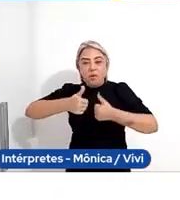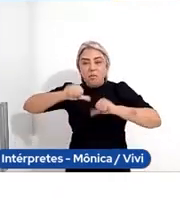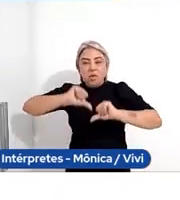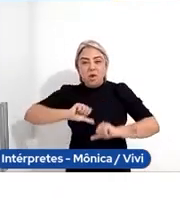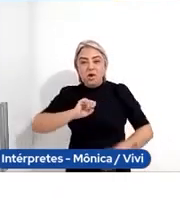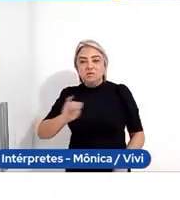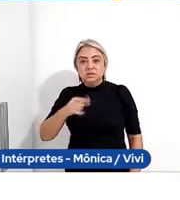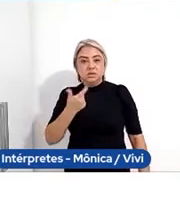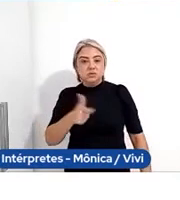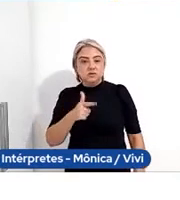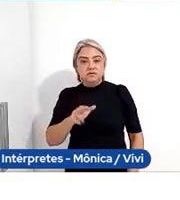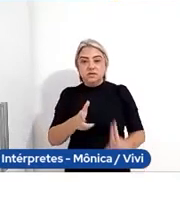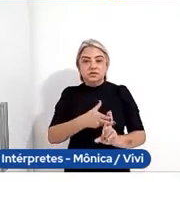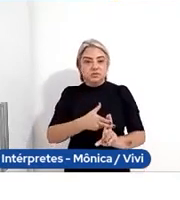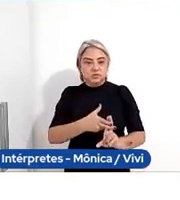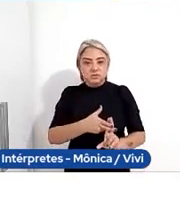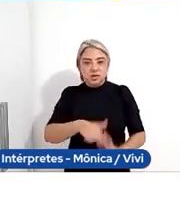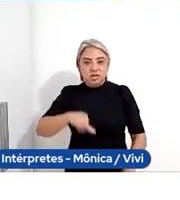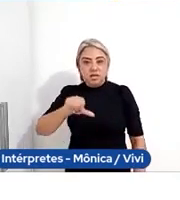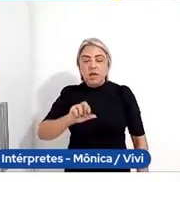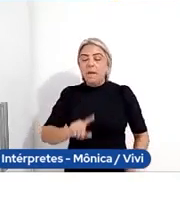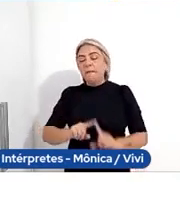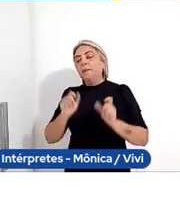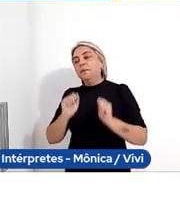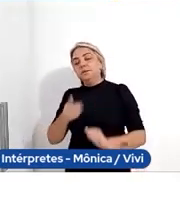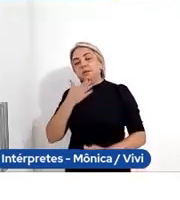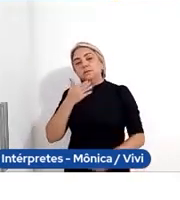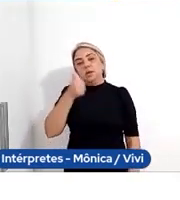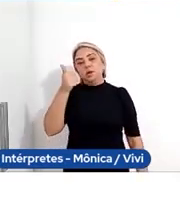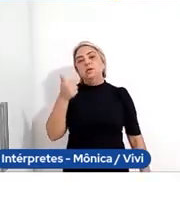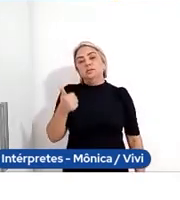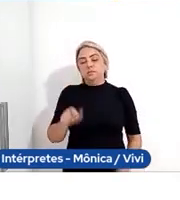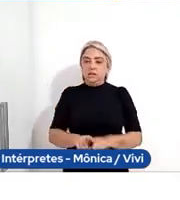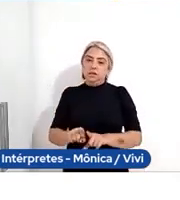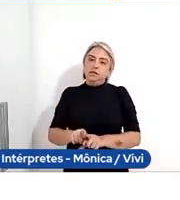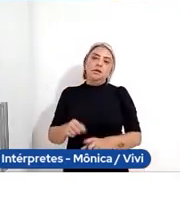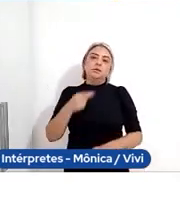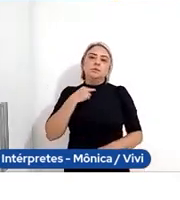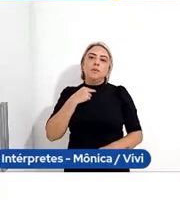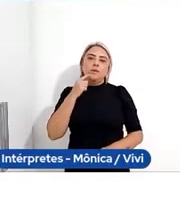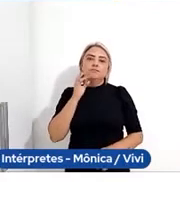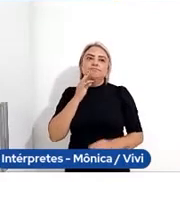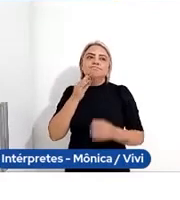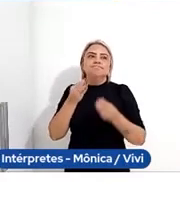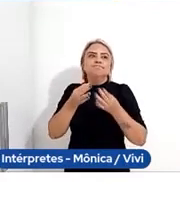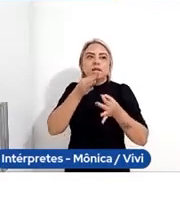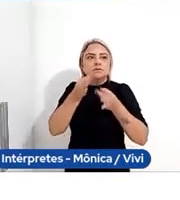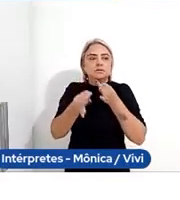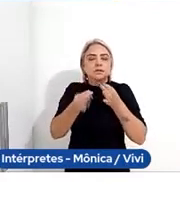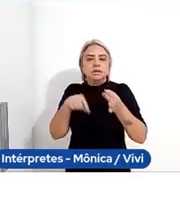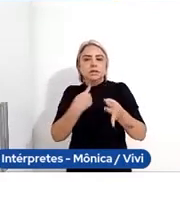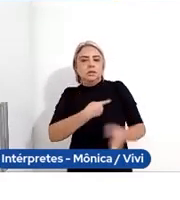tivesse SUS, inimaginável, e ao mesmo tempo poderia ser melhor também, né? Isso a gente também não pode perder de vista que a